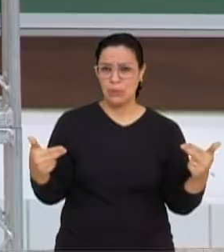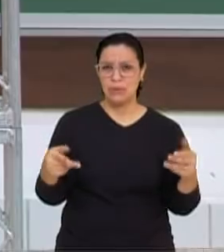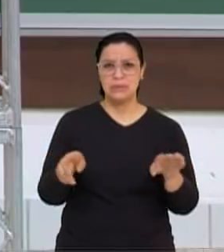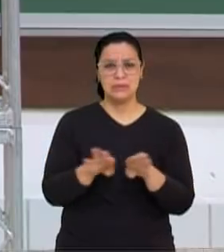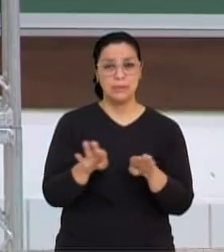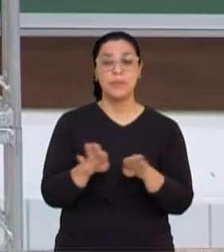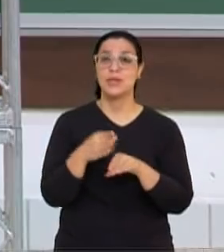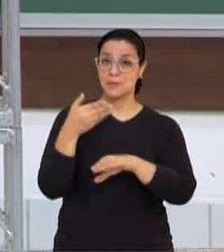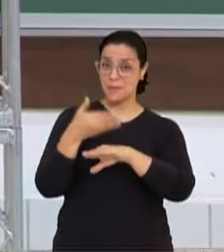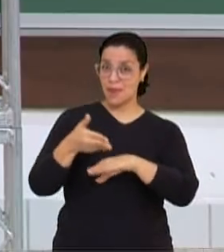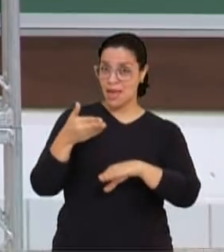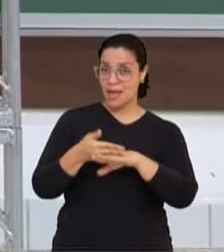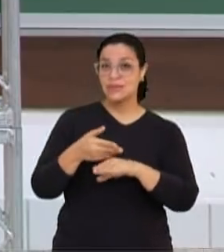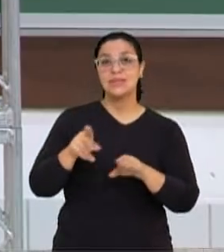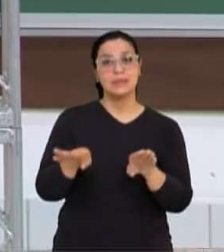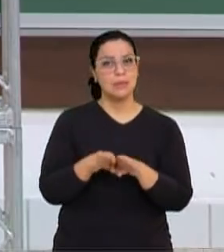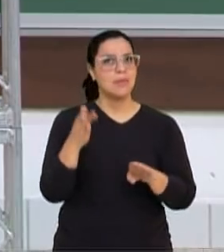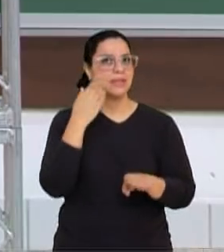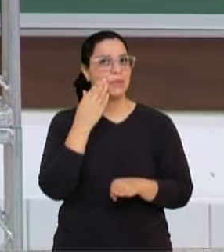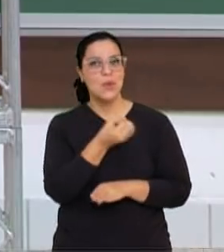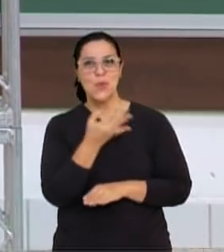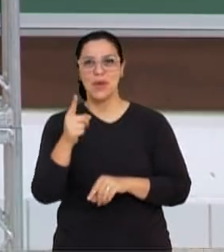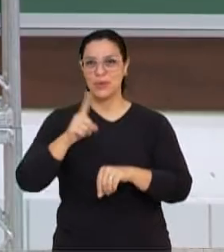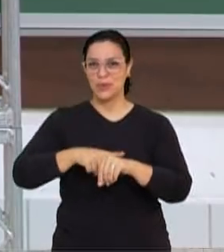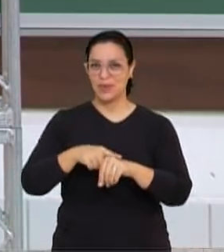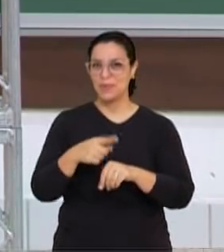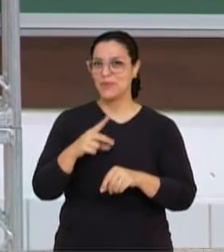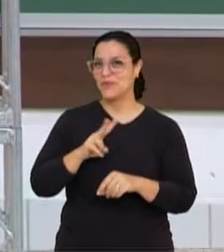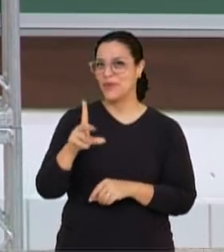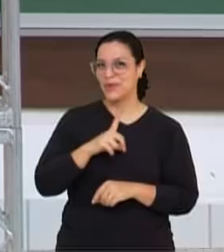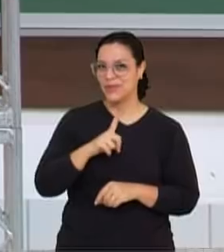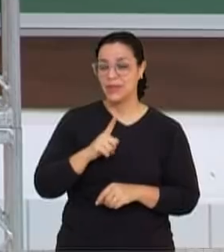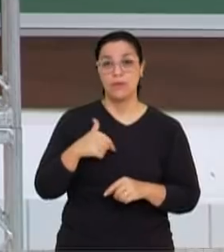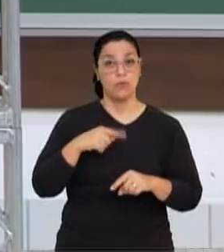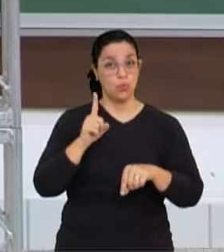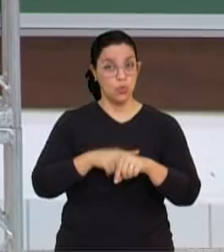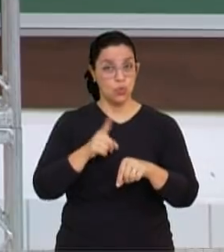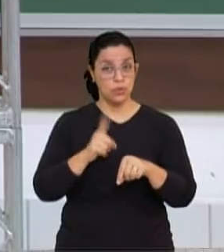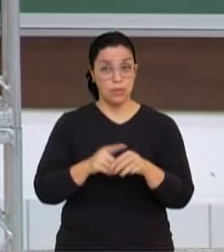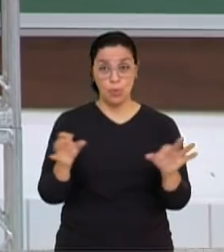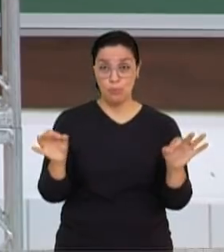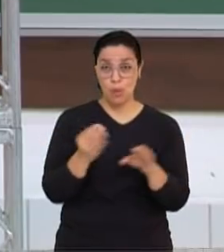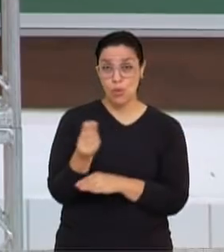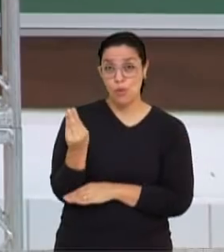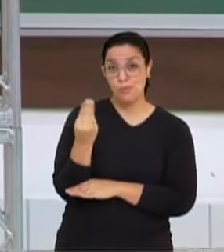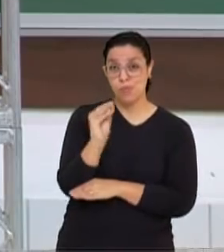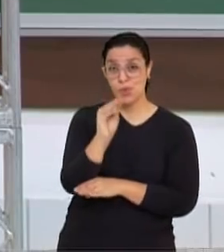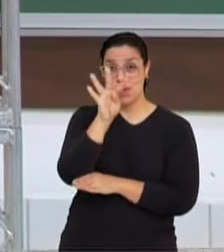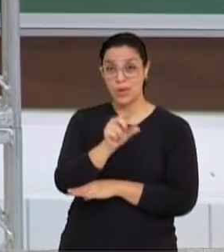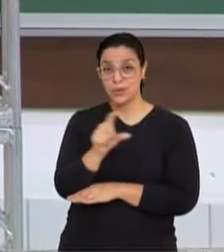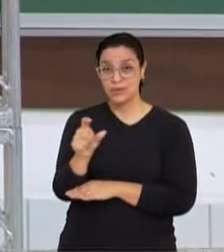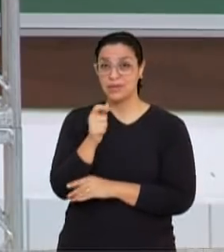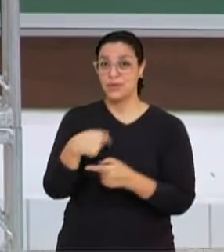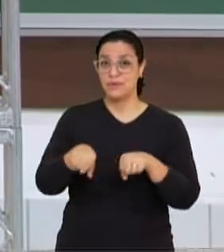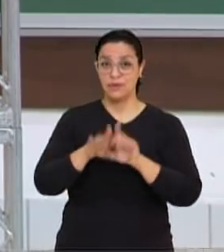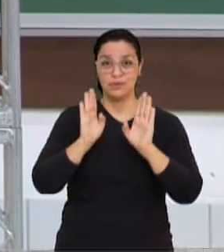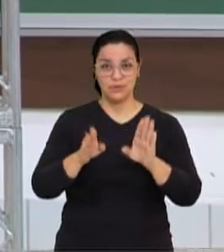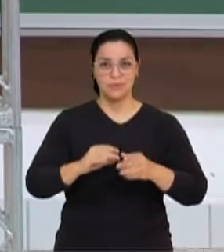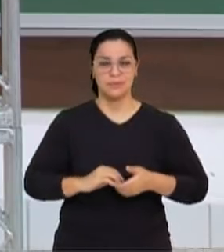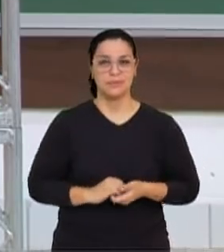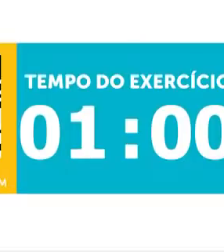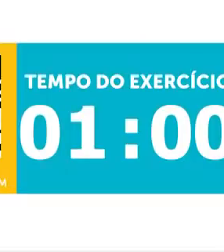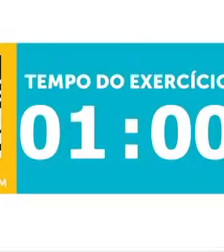para a gente estar exercitando essas unidades aí de medida do tempo, tá bom? Então vou dar um tempinho, termina de preencher a nossa cruzadinha aí, que eu já